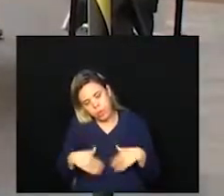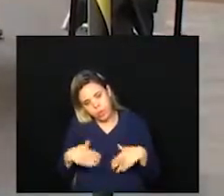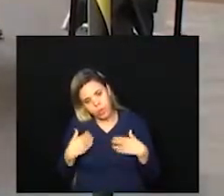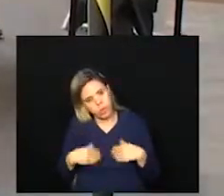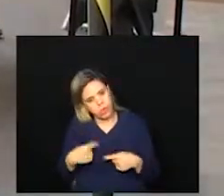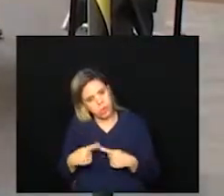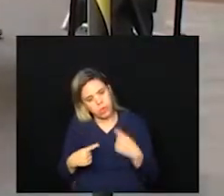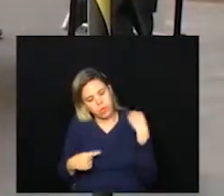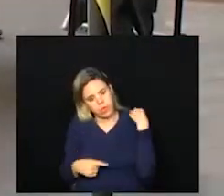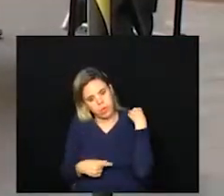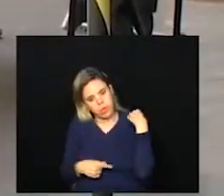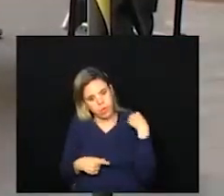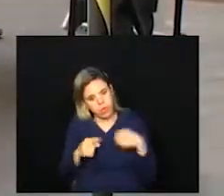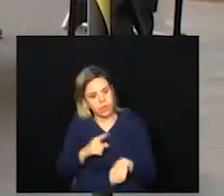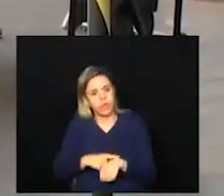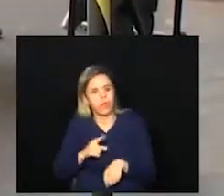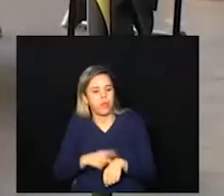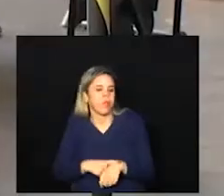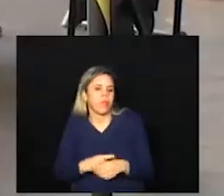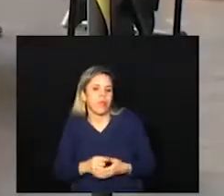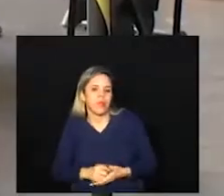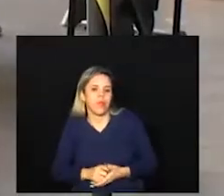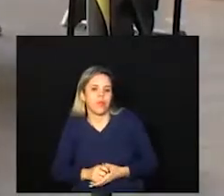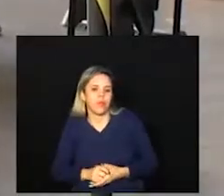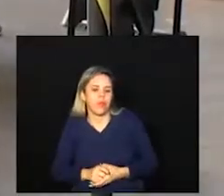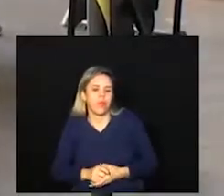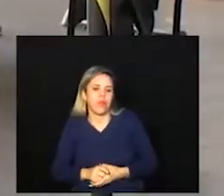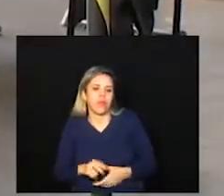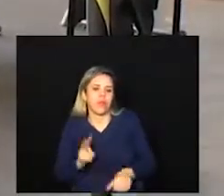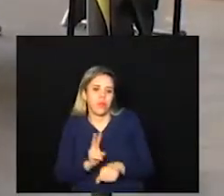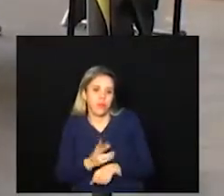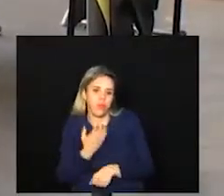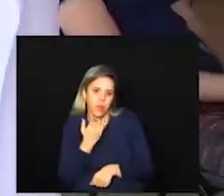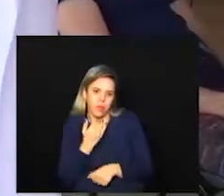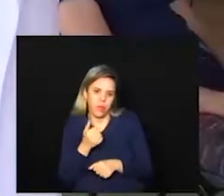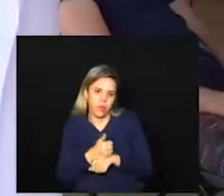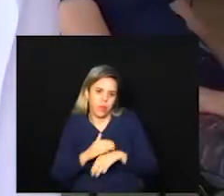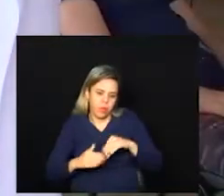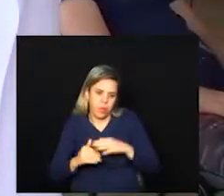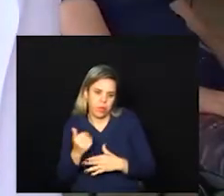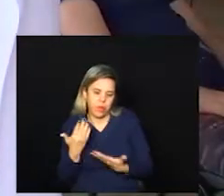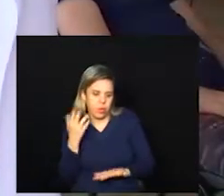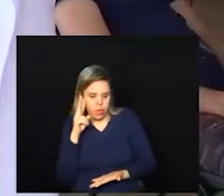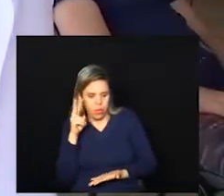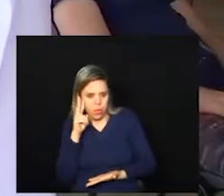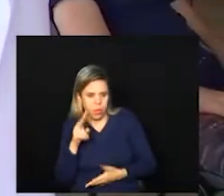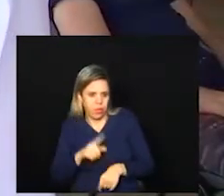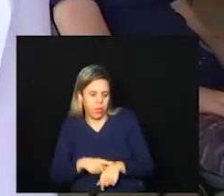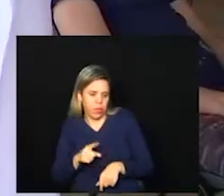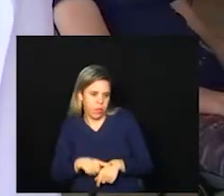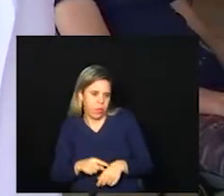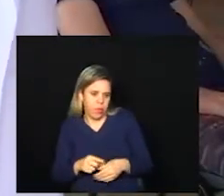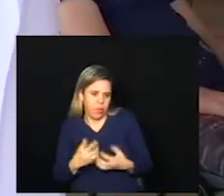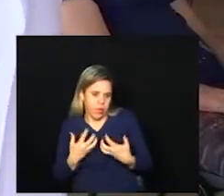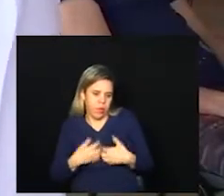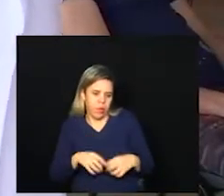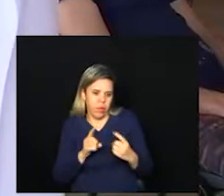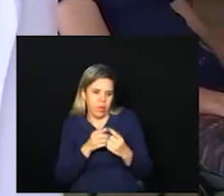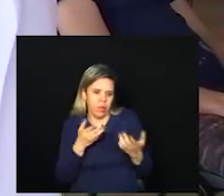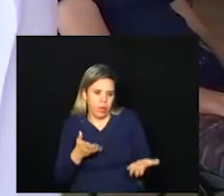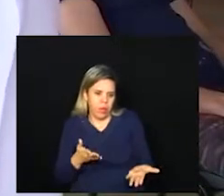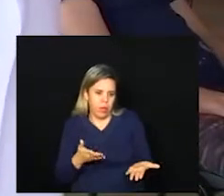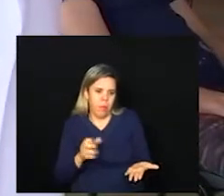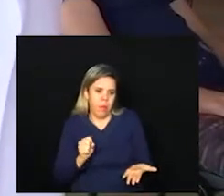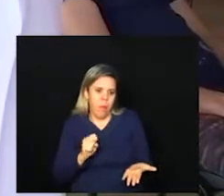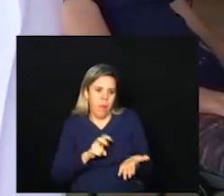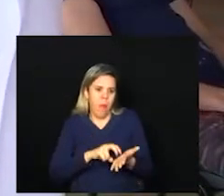porque é o horário que também está reservado para o almoço desses profissionais. A gente lembra que o horário de funcionamento aqui é